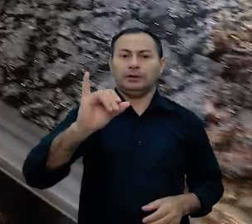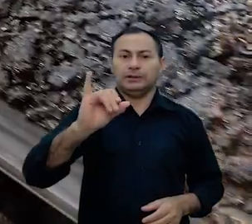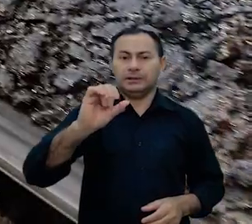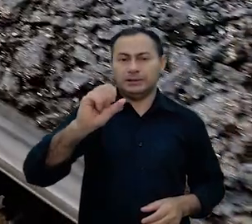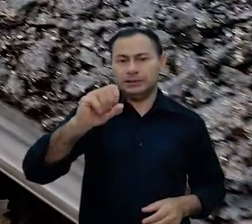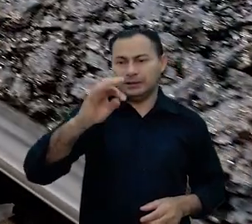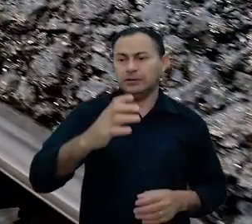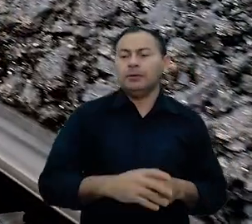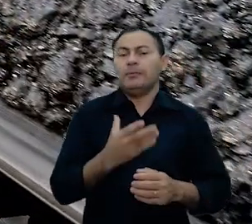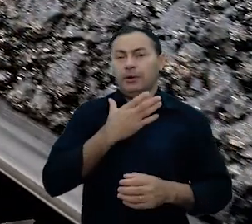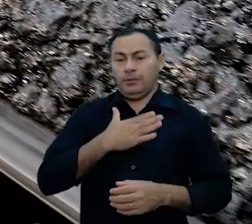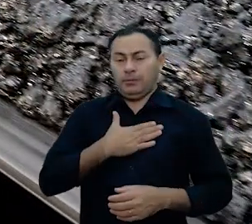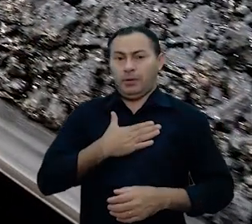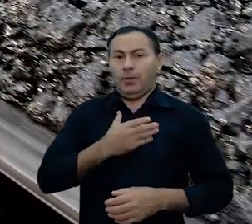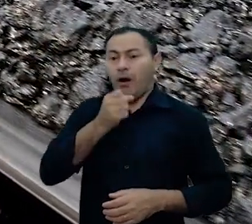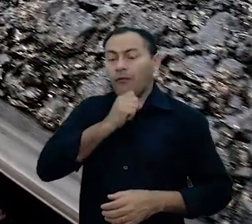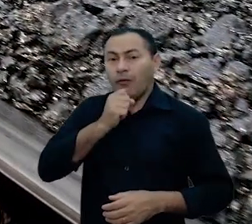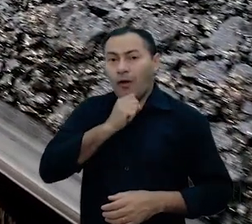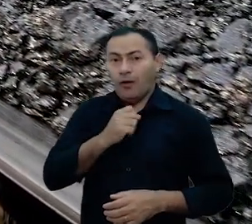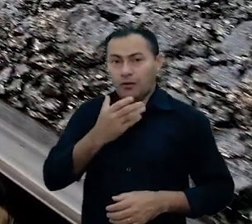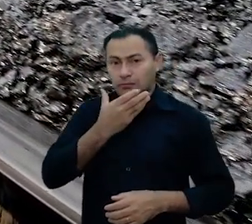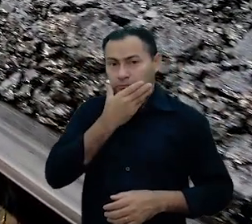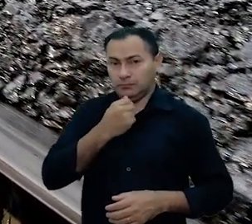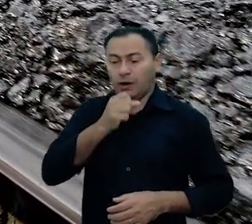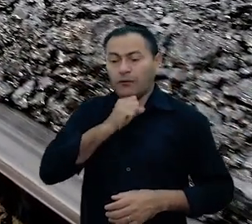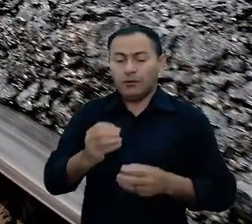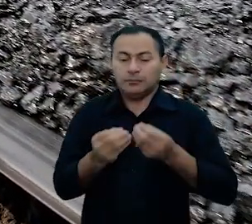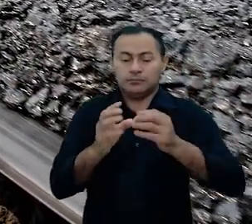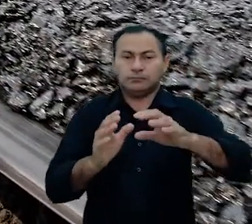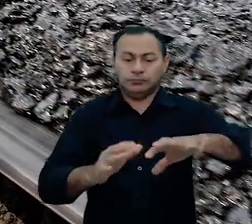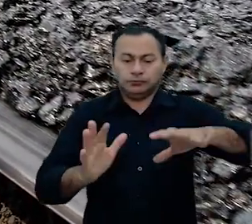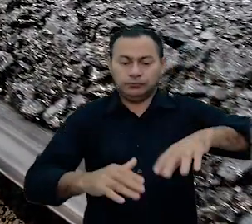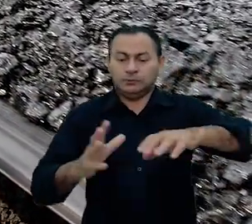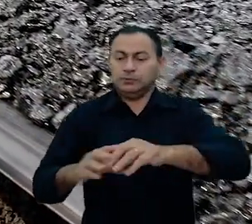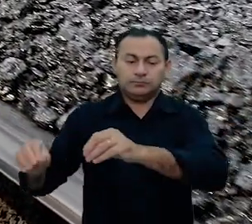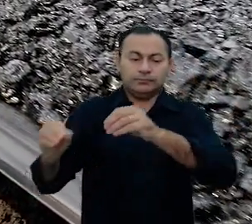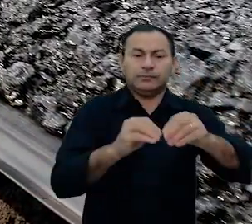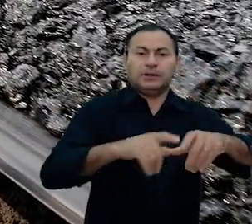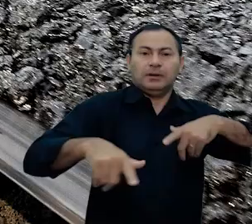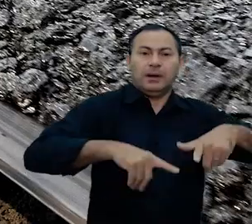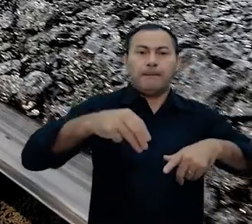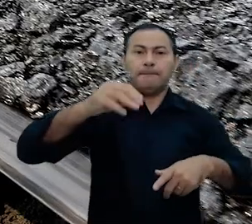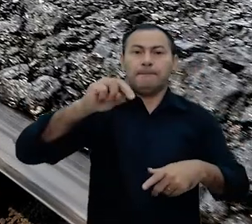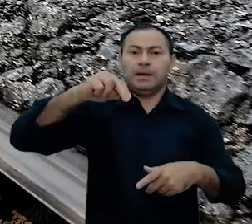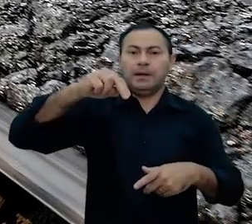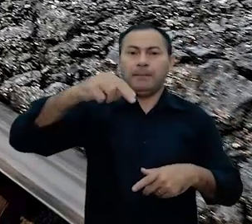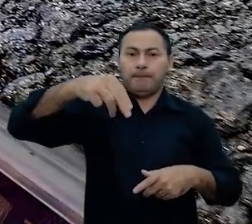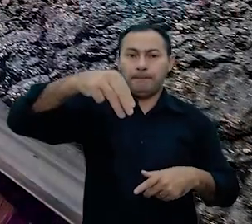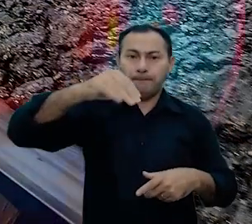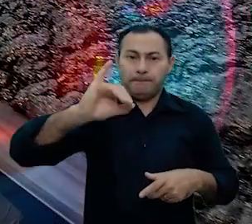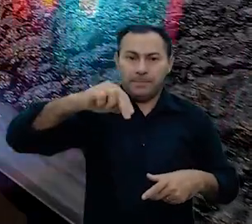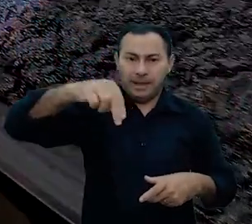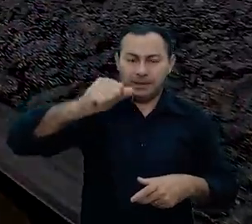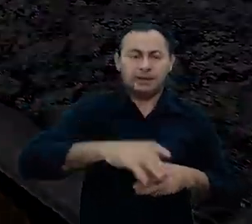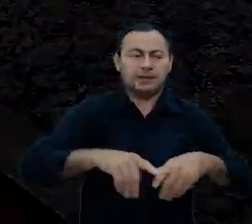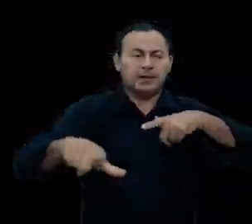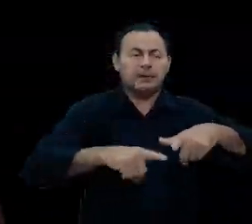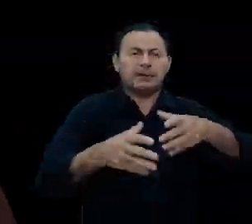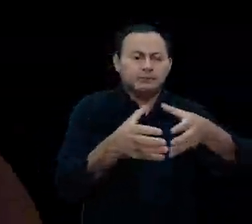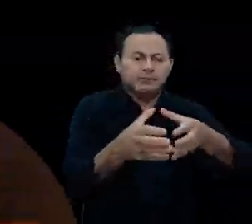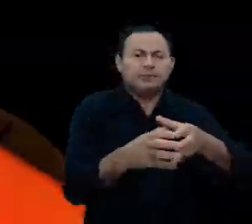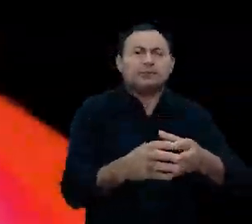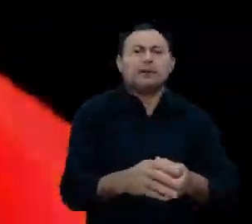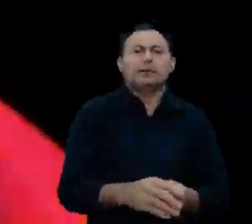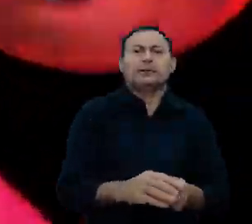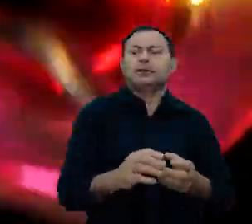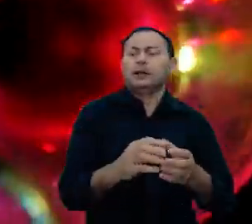trombone, os donos da mina nos Estados Unidos o trouxeram da Inglaterra para trabalhar na mina e para tocar trombone na pequena banda